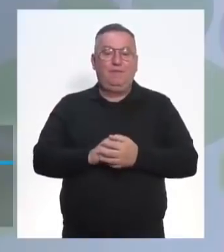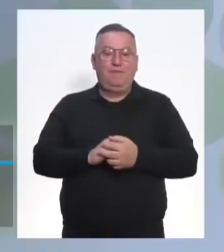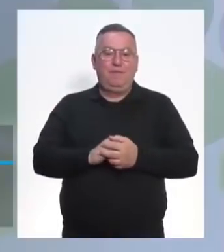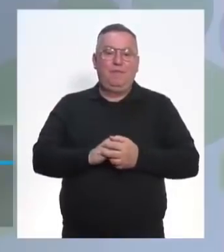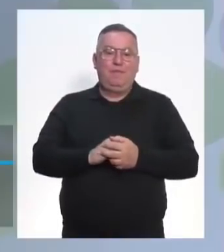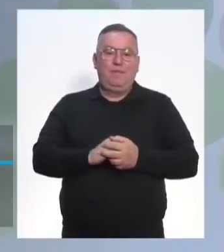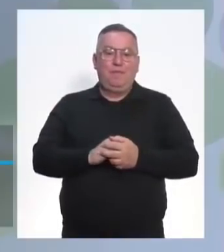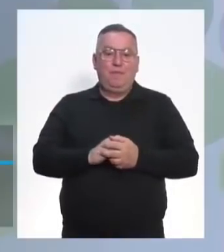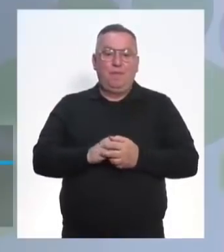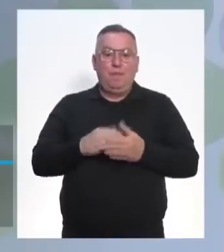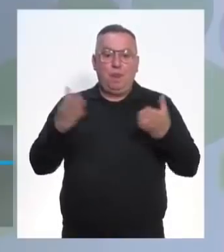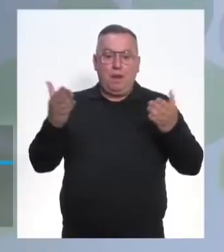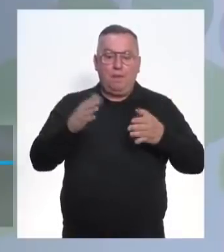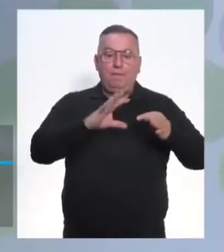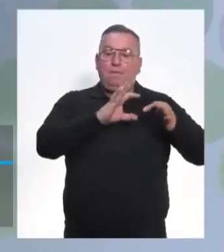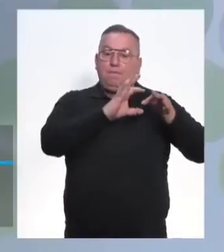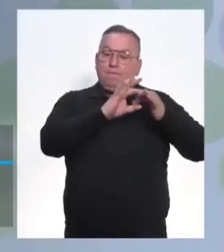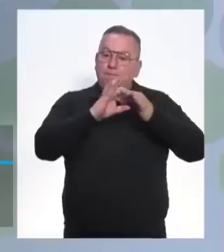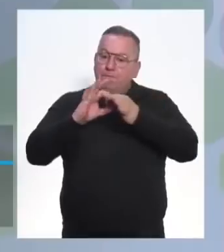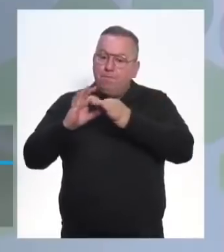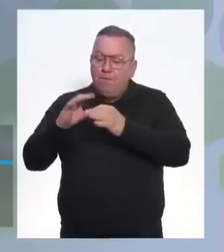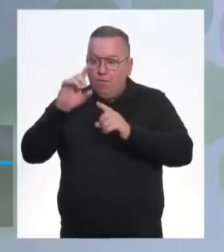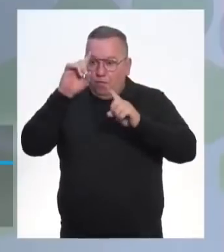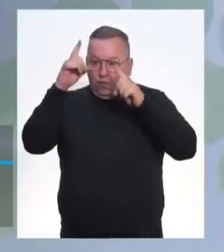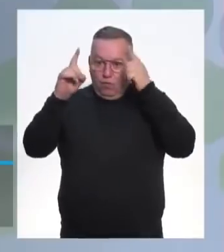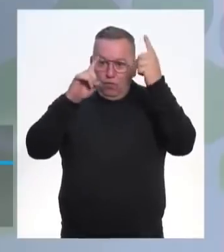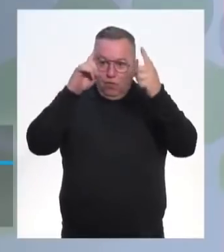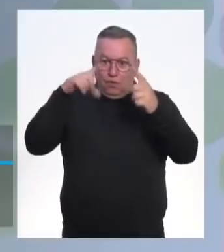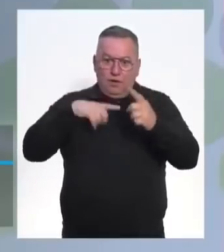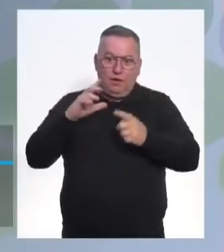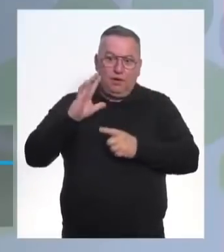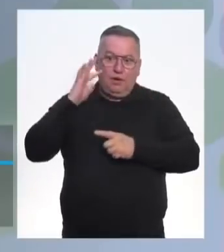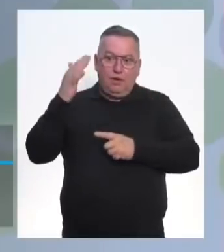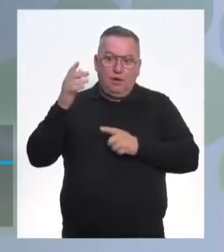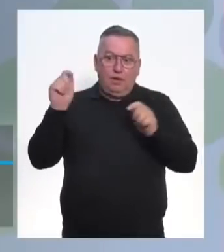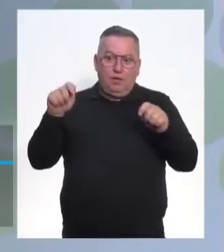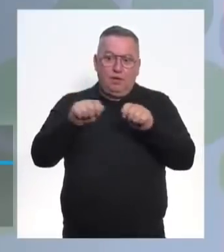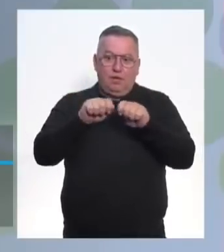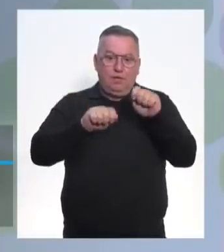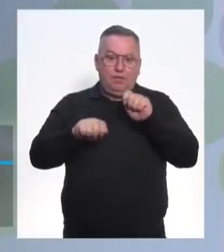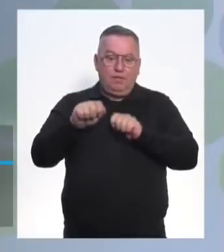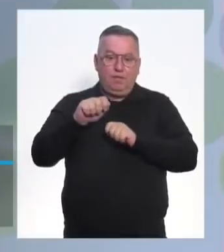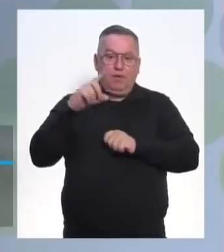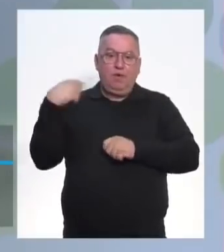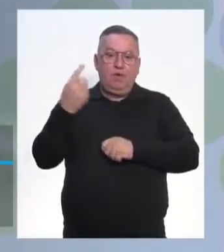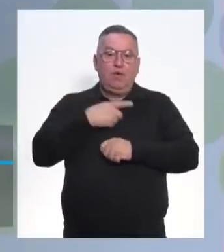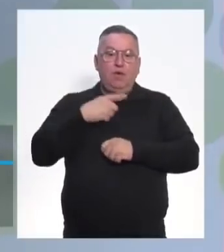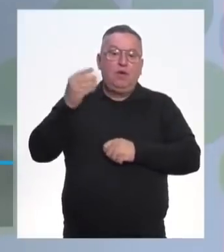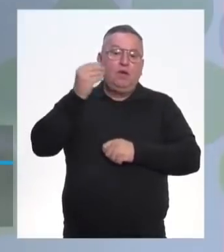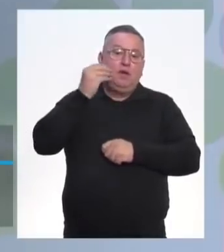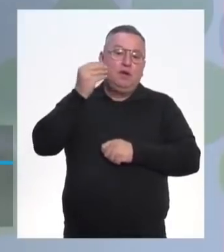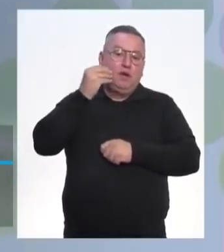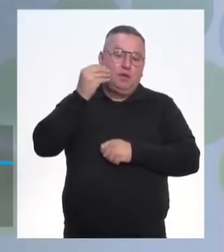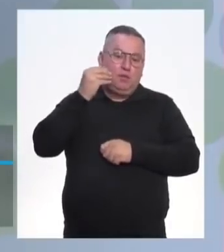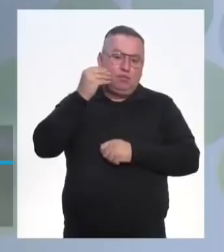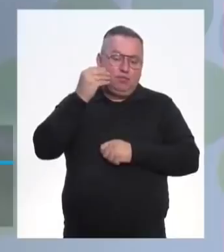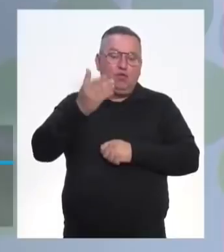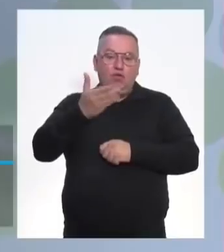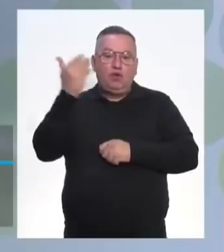Então, no contexto, algumas dúvidas que surgiram, que fizeram alguns questionamentos e nós tentamos